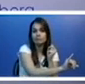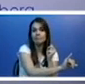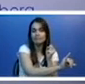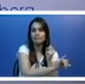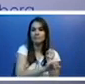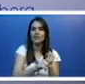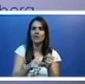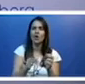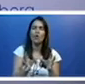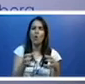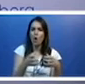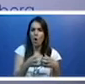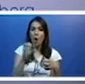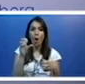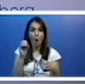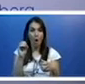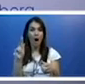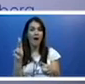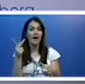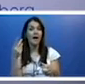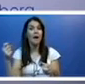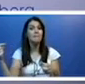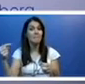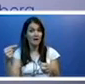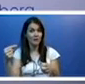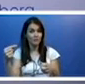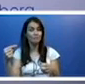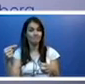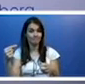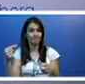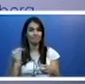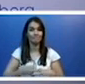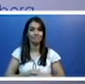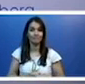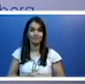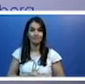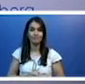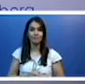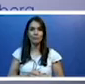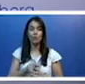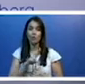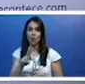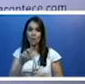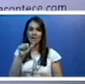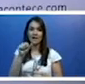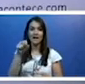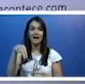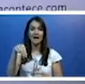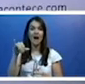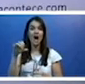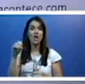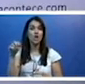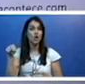ficam juntos, OH-, ele tem a carga negativa, por isso ele é chamado de ânion.